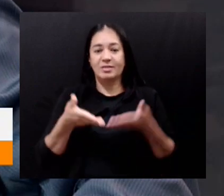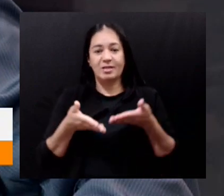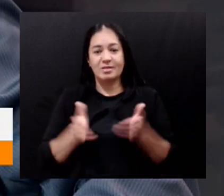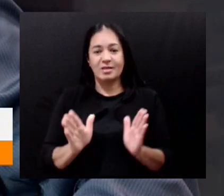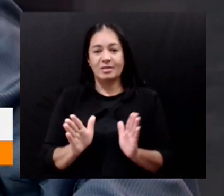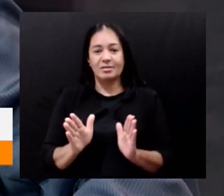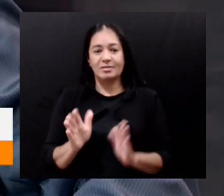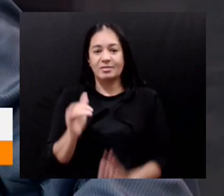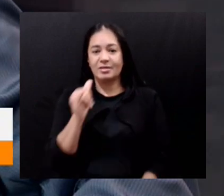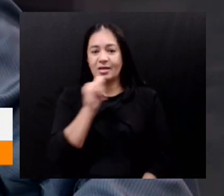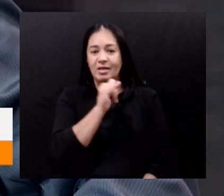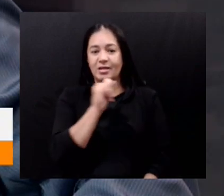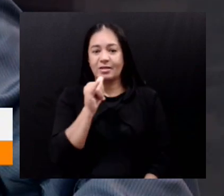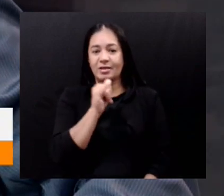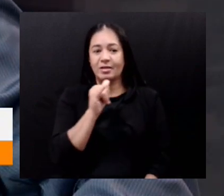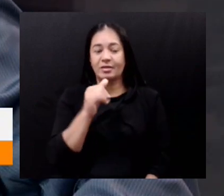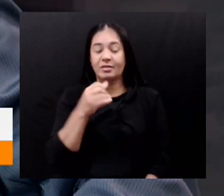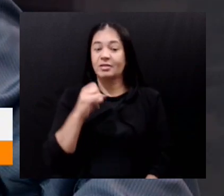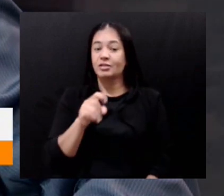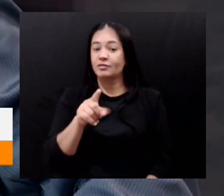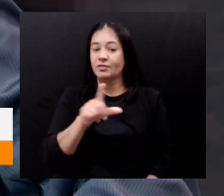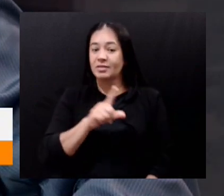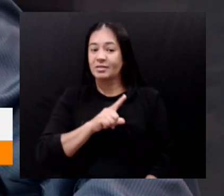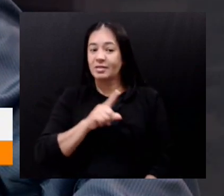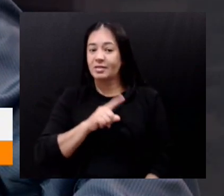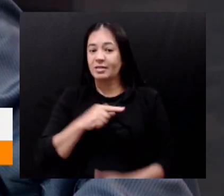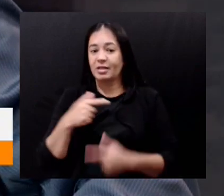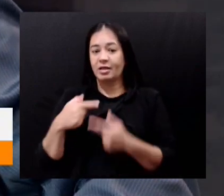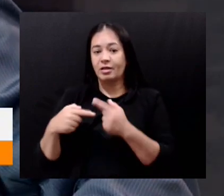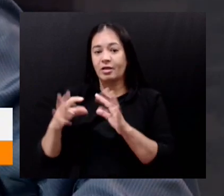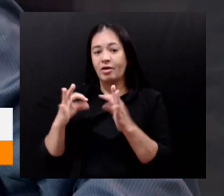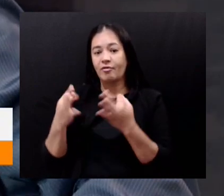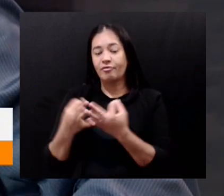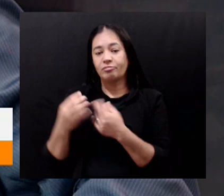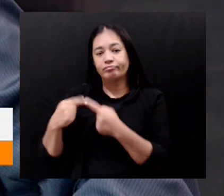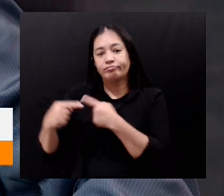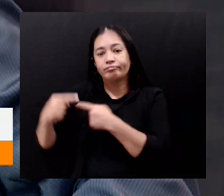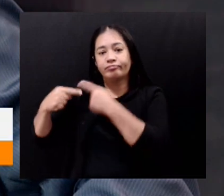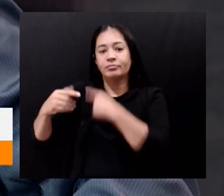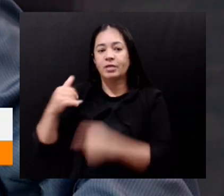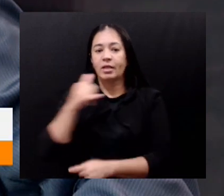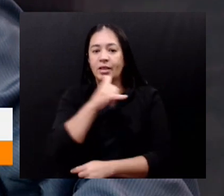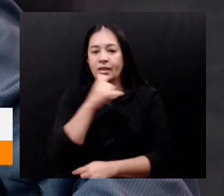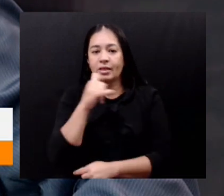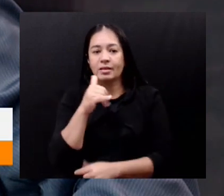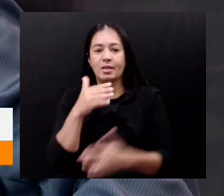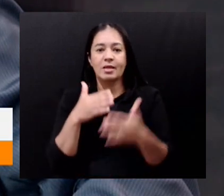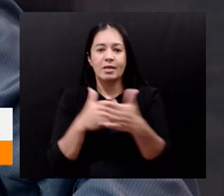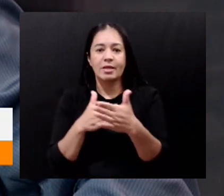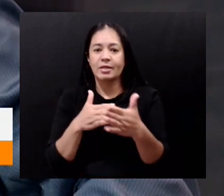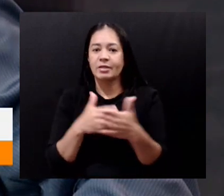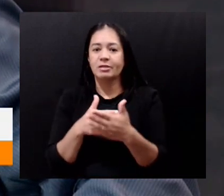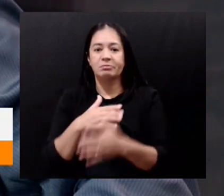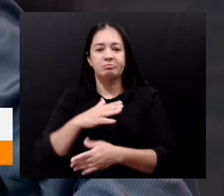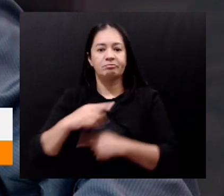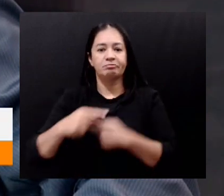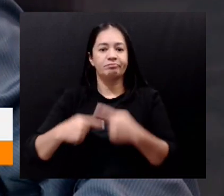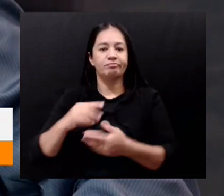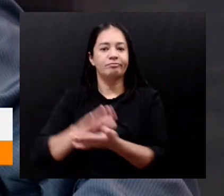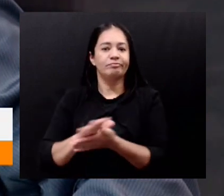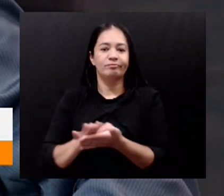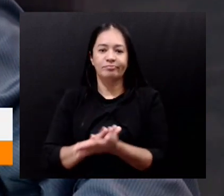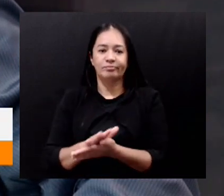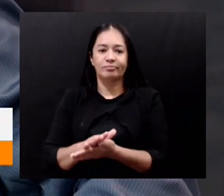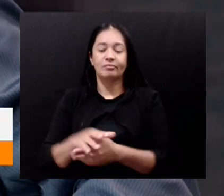você tenha um antepassado, um ancestral italiano, sem limites de, geração. Por conta disso, nascer